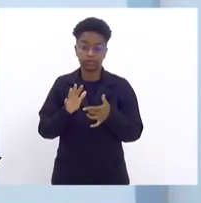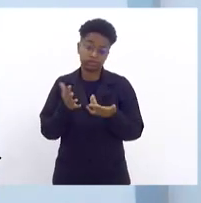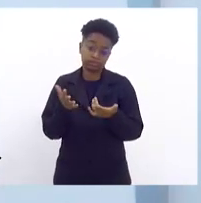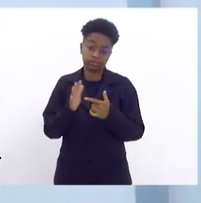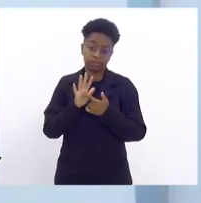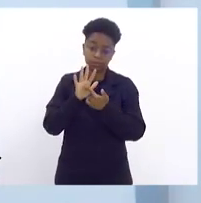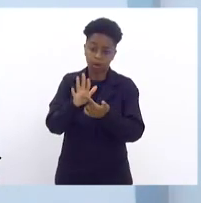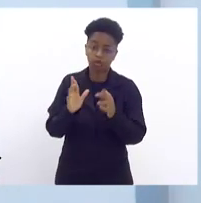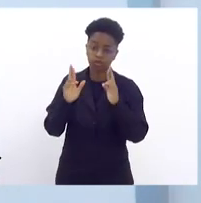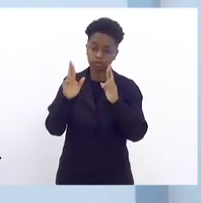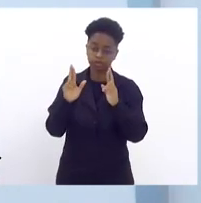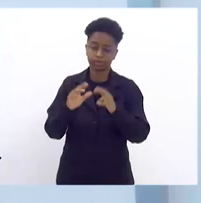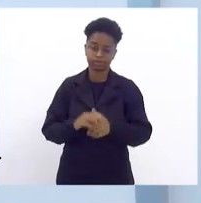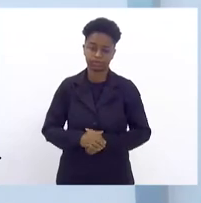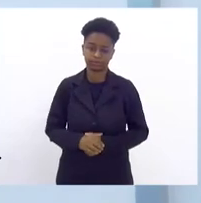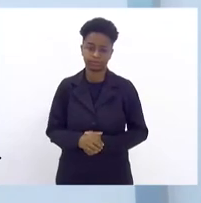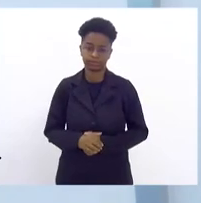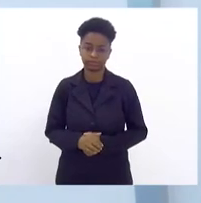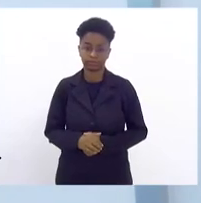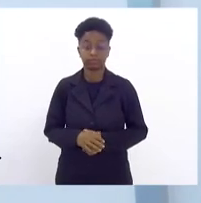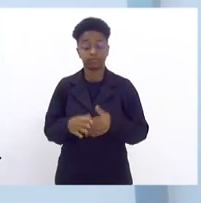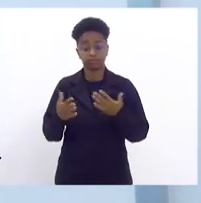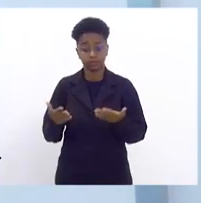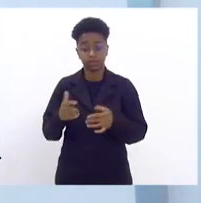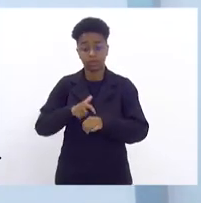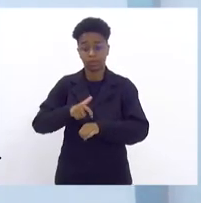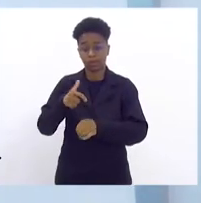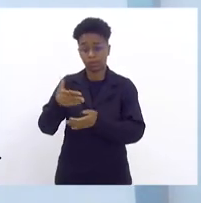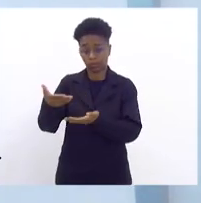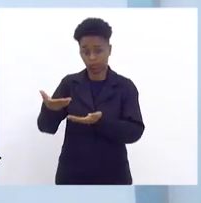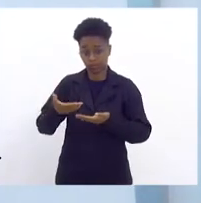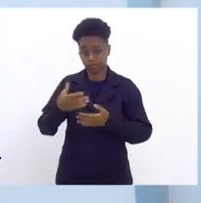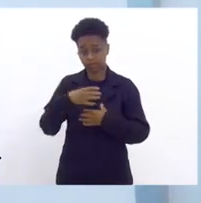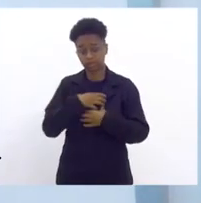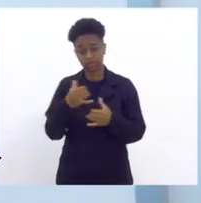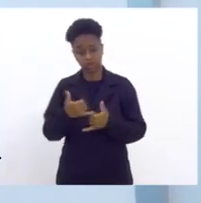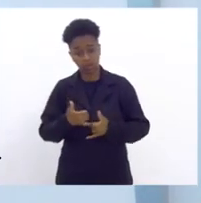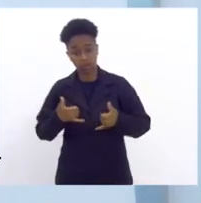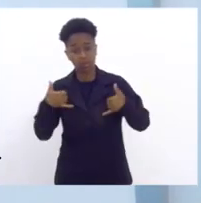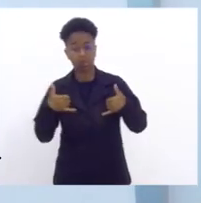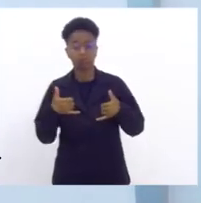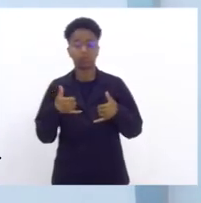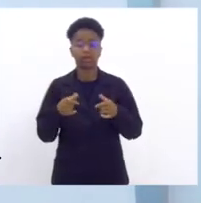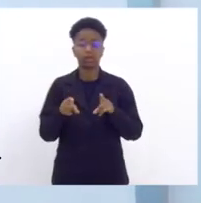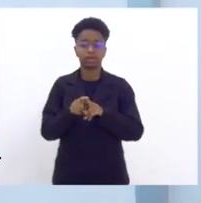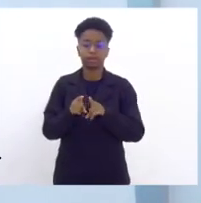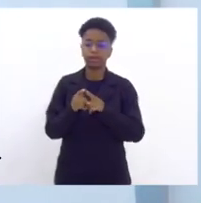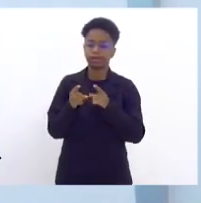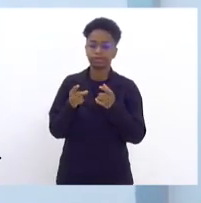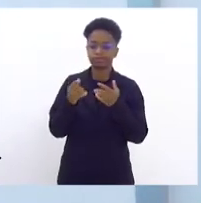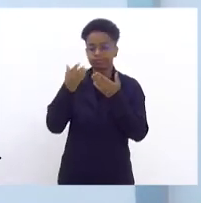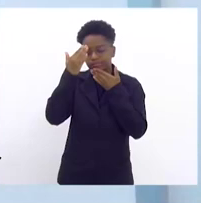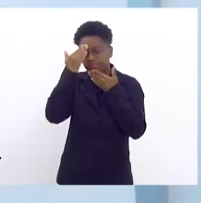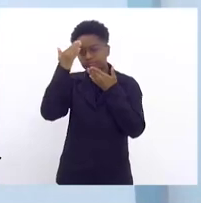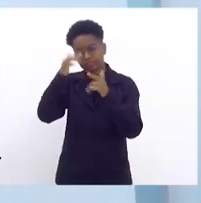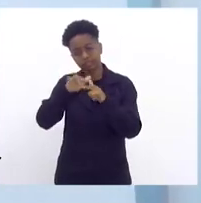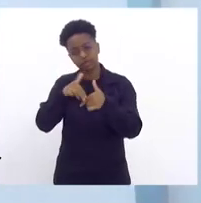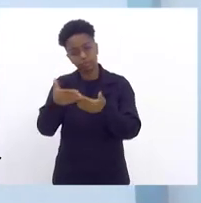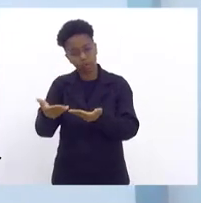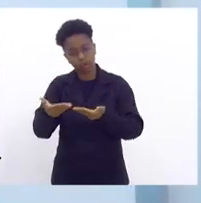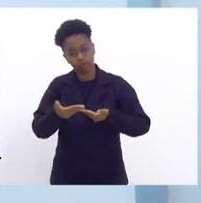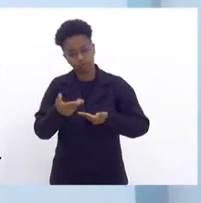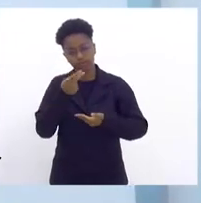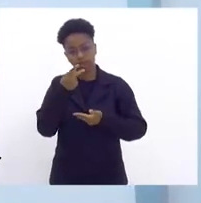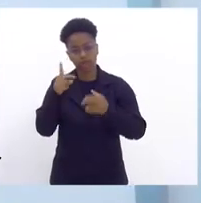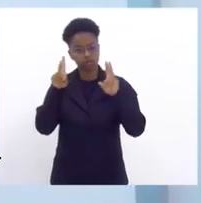traz esperança bom e quando eu fui convidada e fiquei muito orgulhosa e muito lisonjeada pelo convite de falar sobre